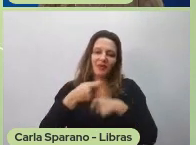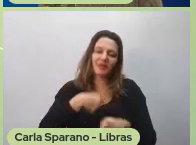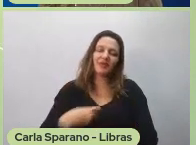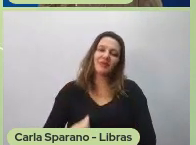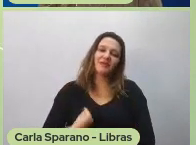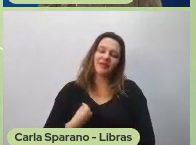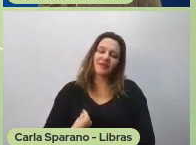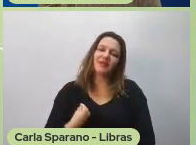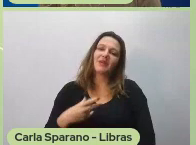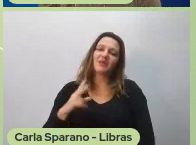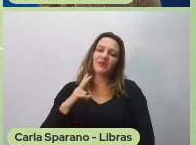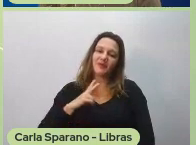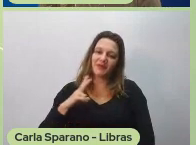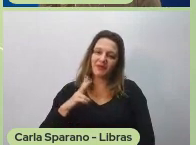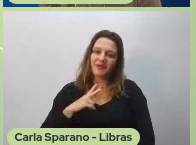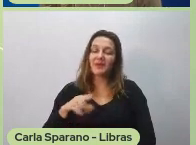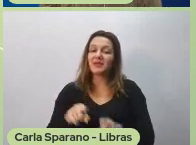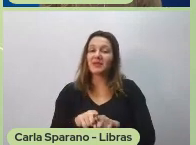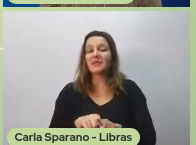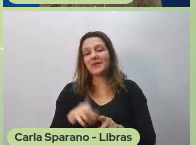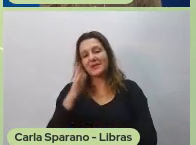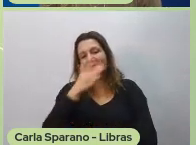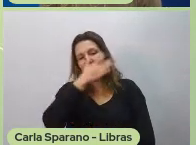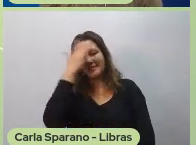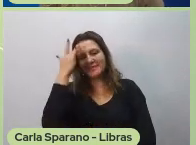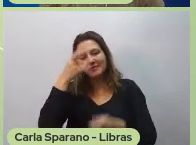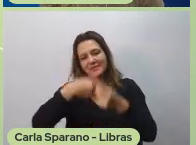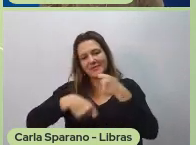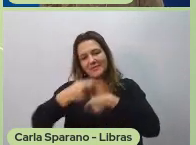profissional, para a nossa vida pessoal. É isso.